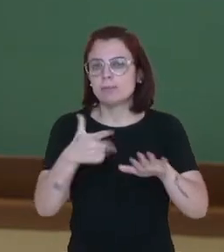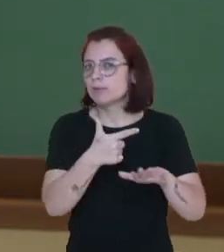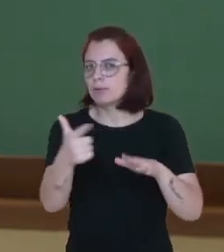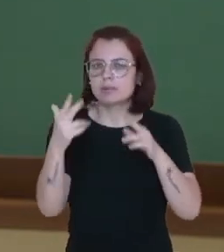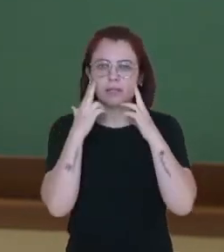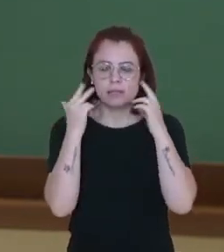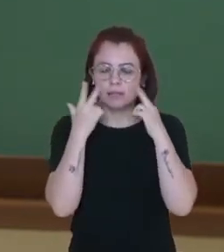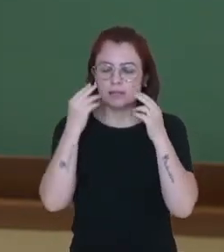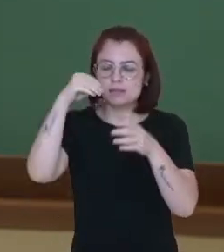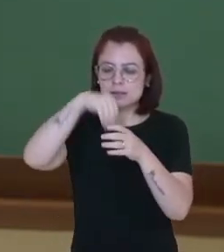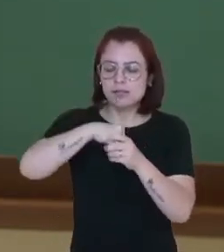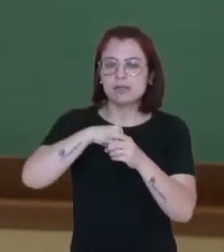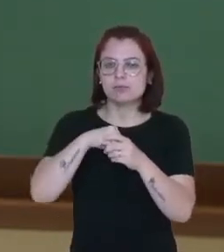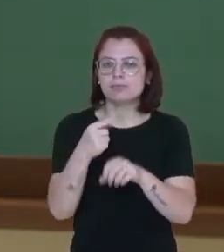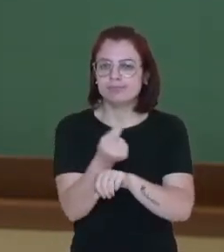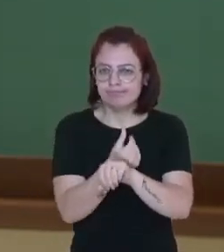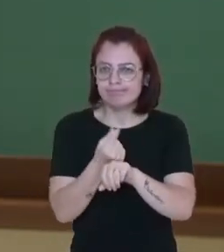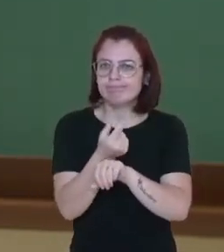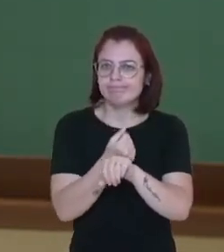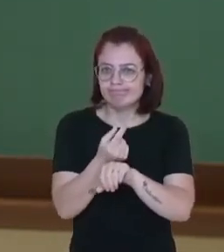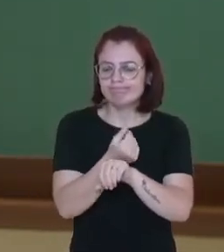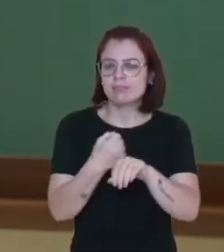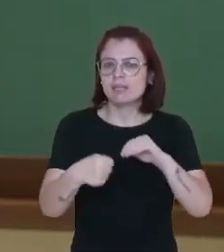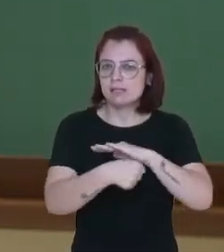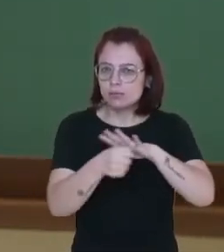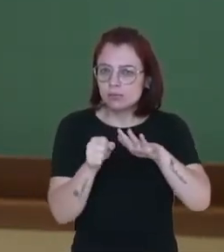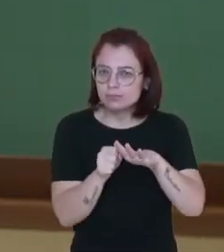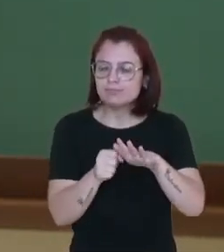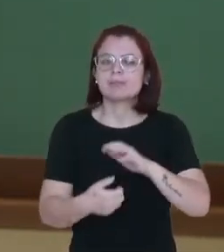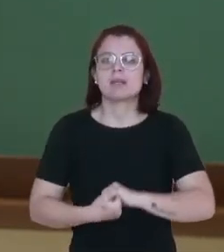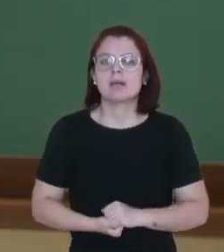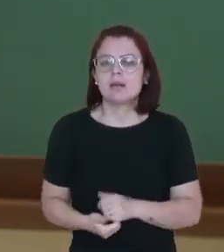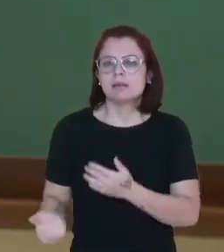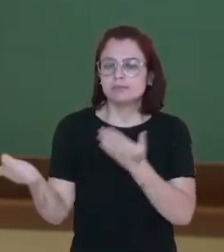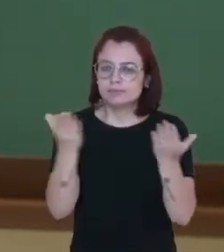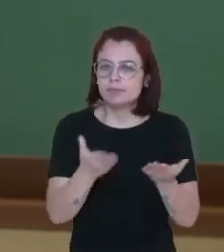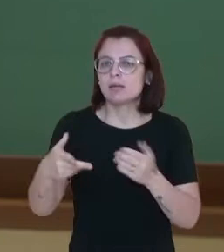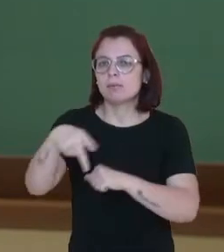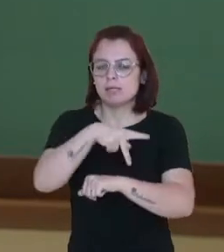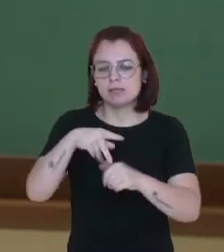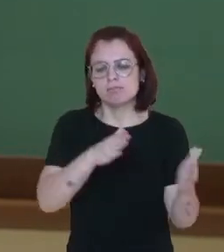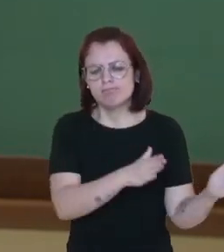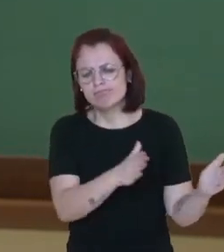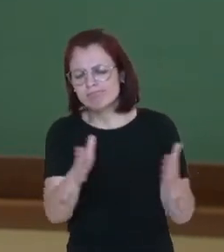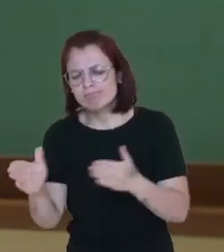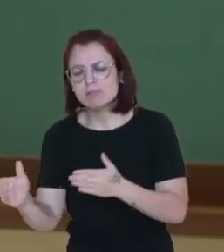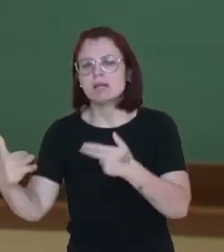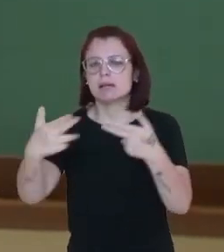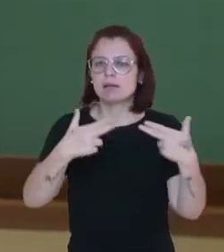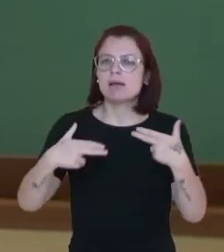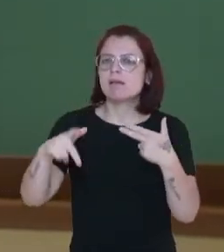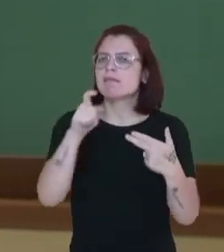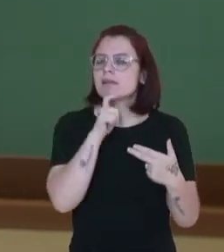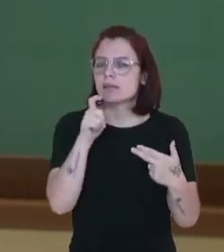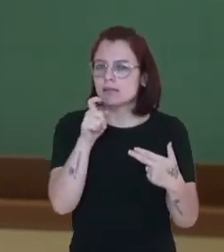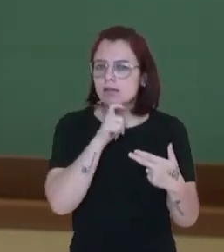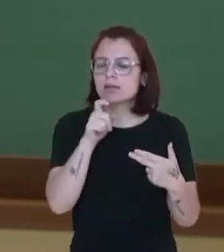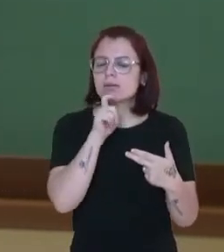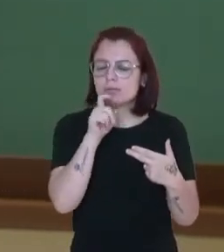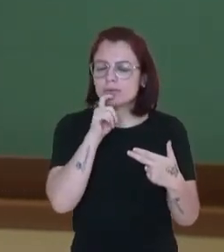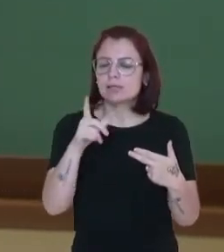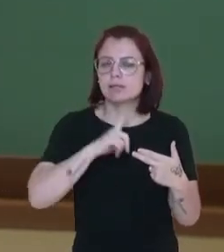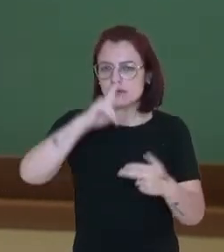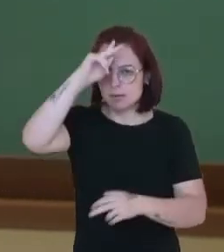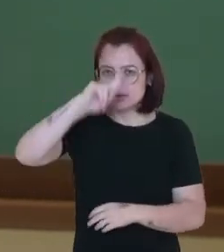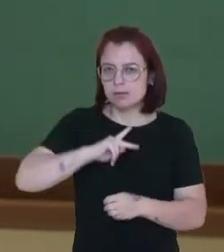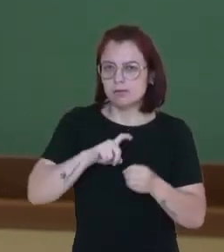no setor econômico. Por quê? Por mais que esses países, durante todo o período da Guerra Fria, permanecessem com certa